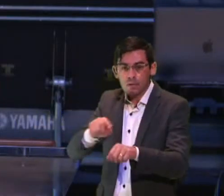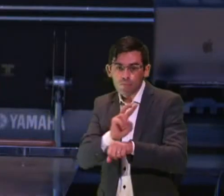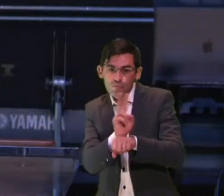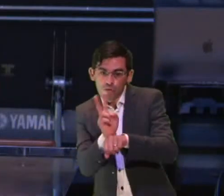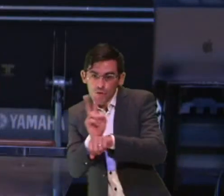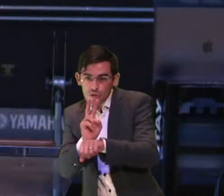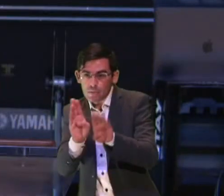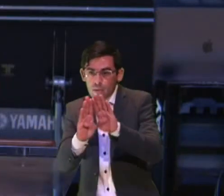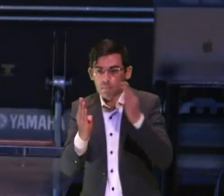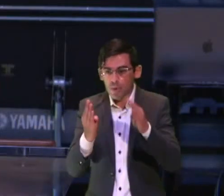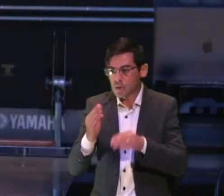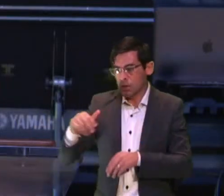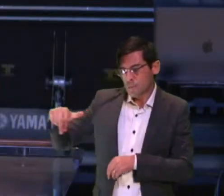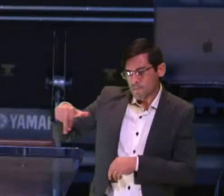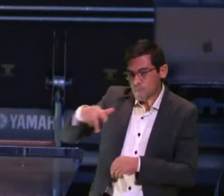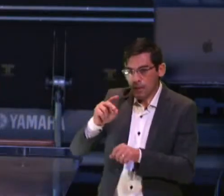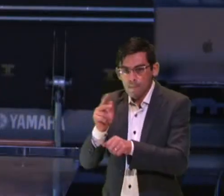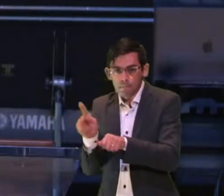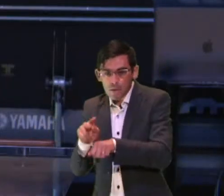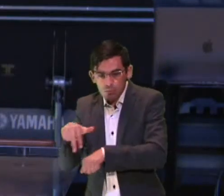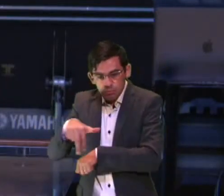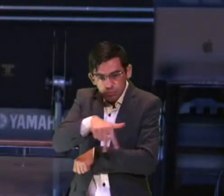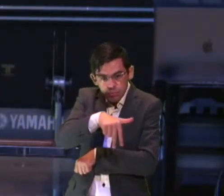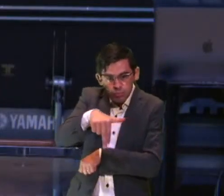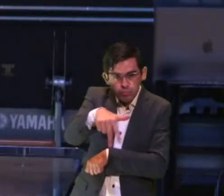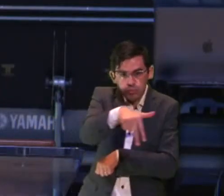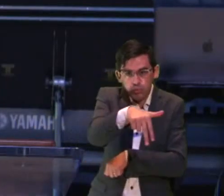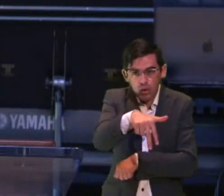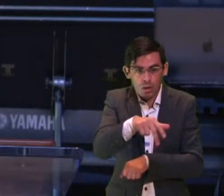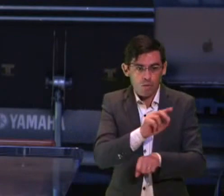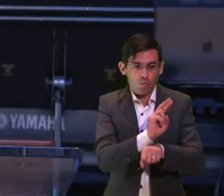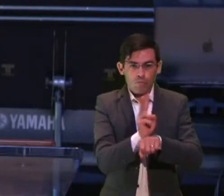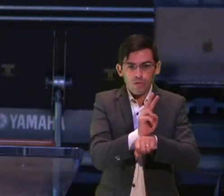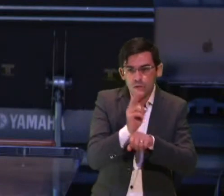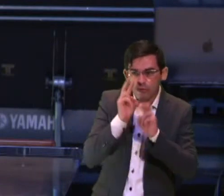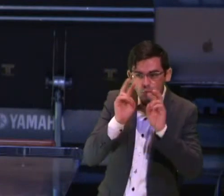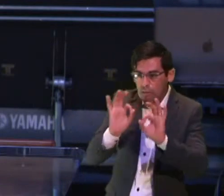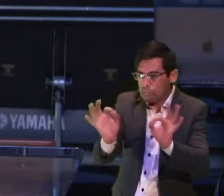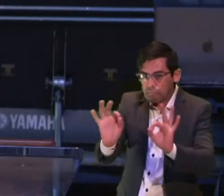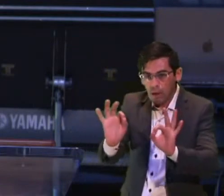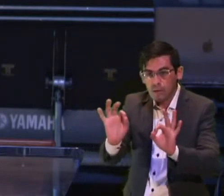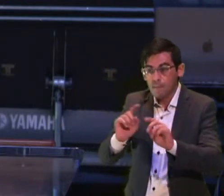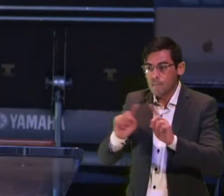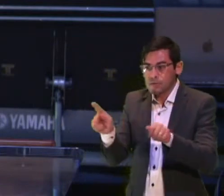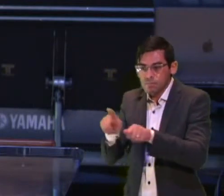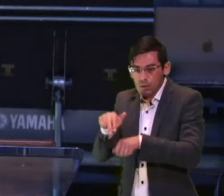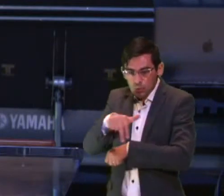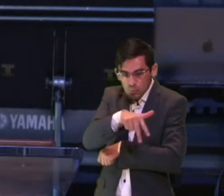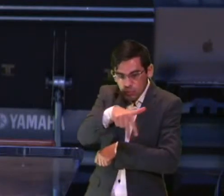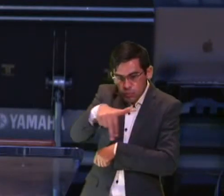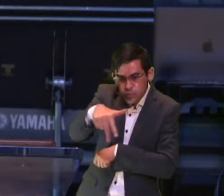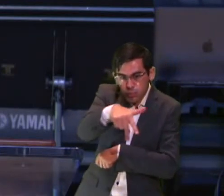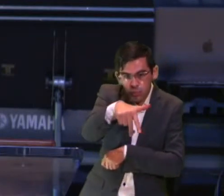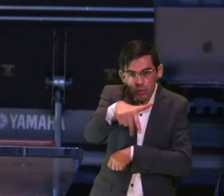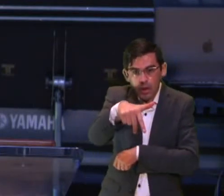porta. Ele passa, eles não o veem. Ele passa de novo, continua, se dá com o